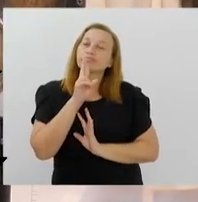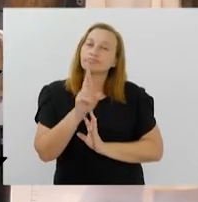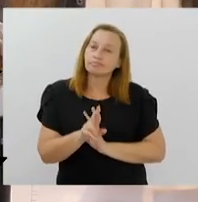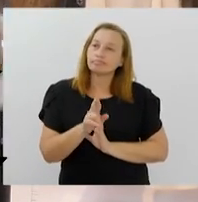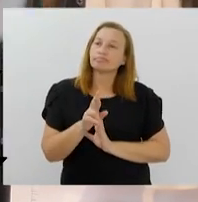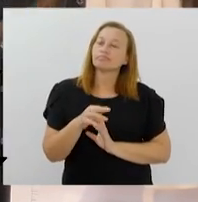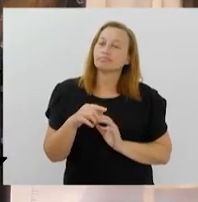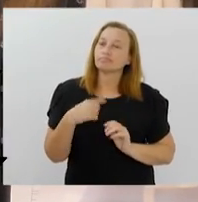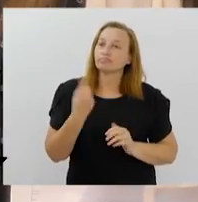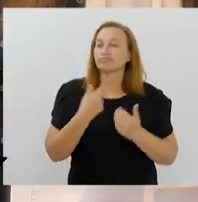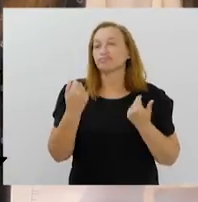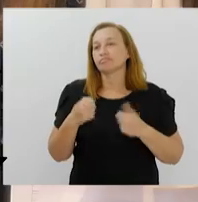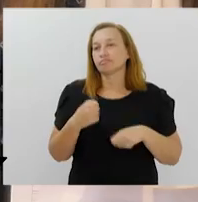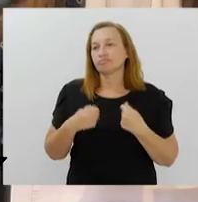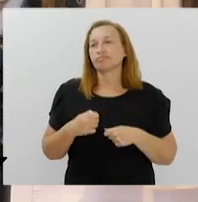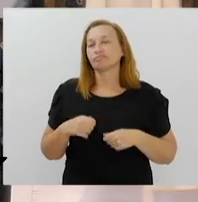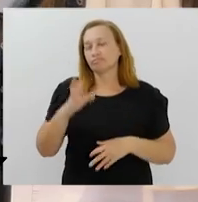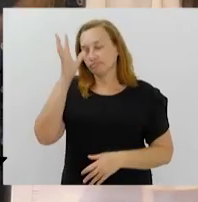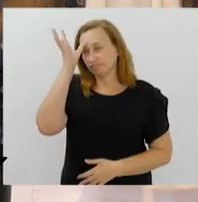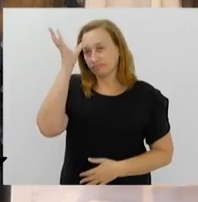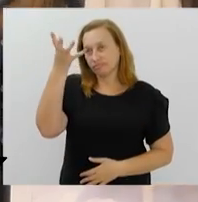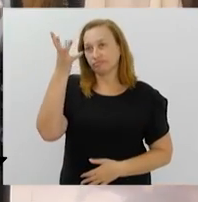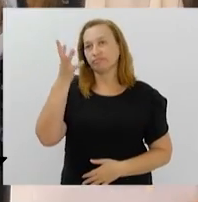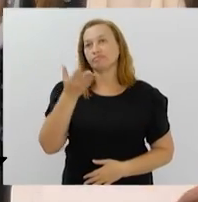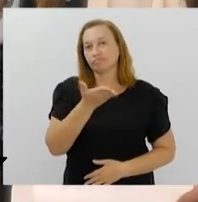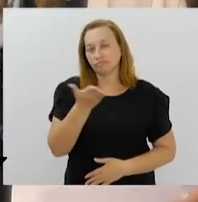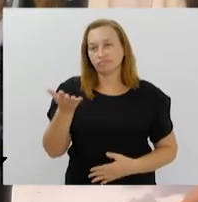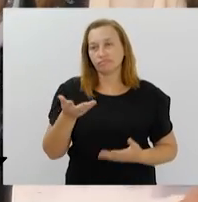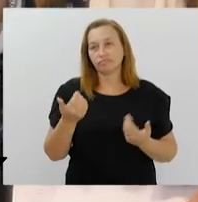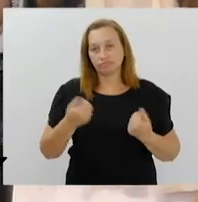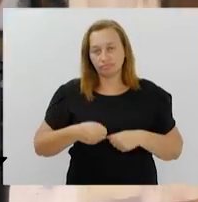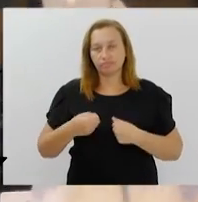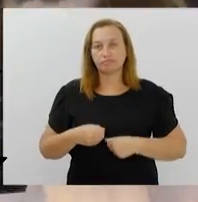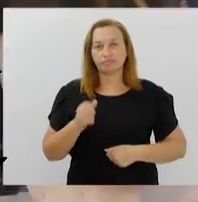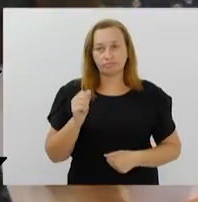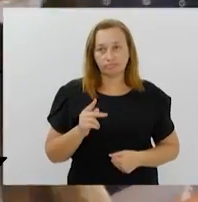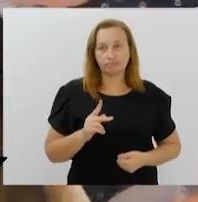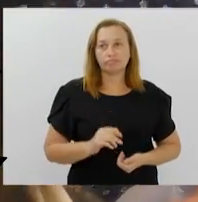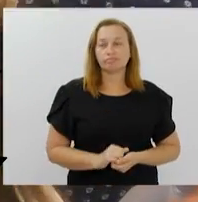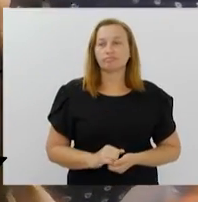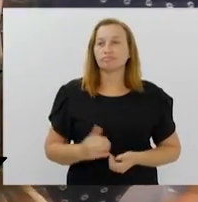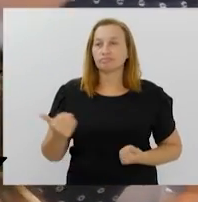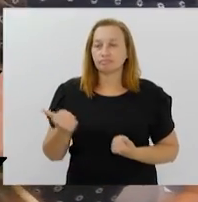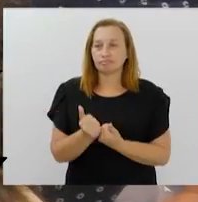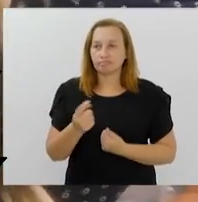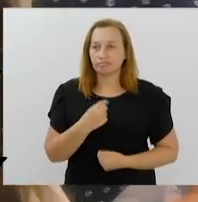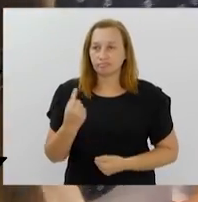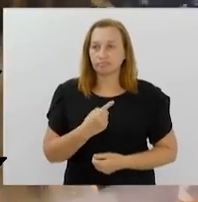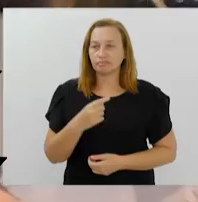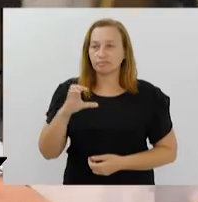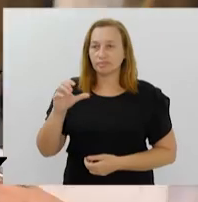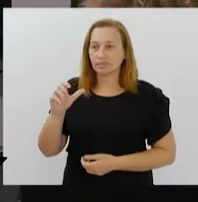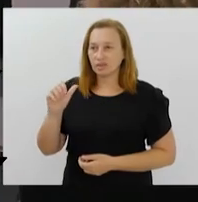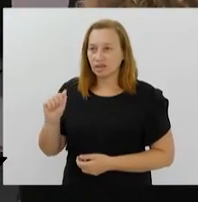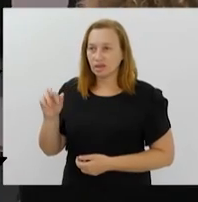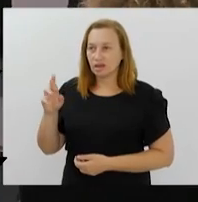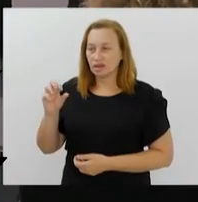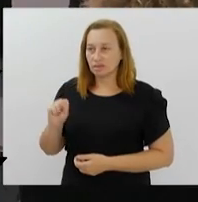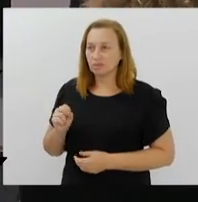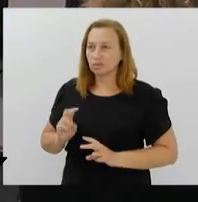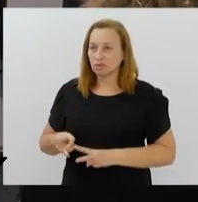que nós precisamos para ter as soluções que vocês tanto precisam tá bom contem conosco Senor Carlos por favor